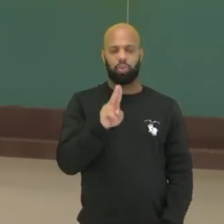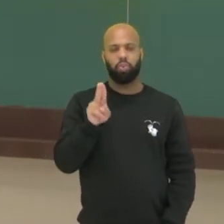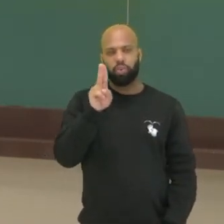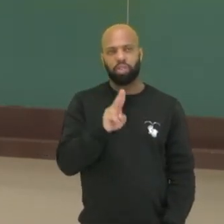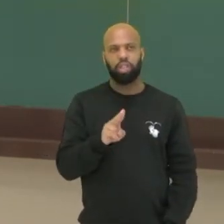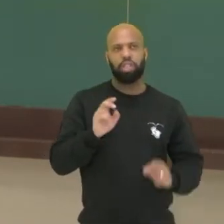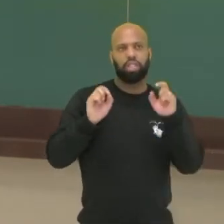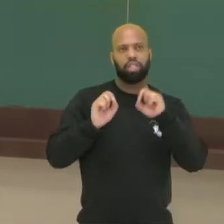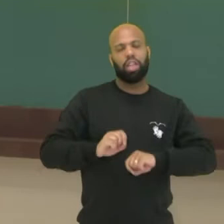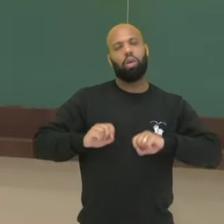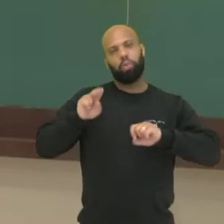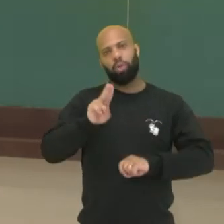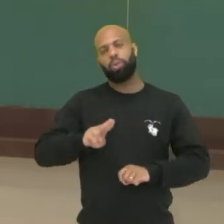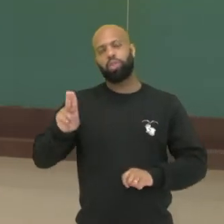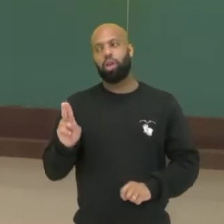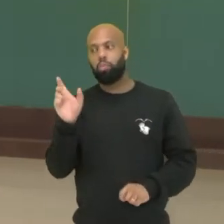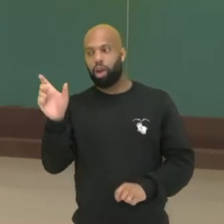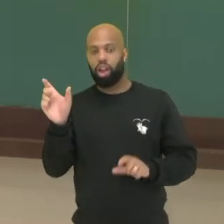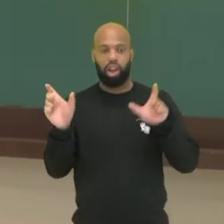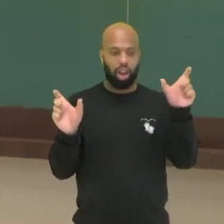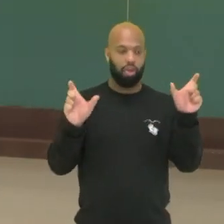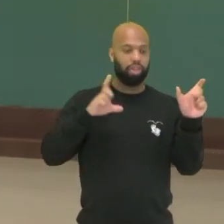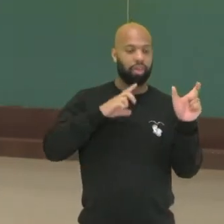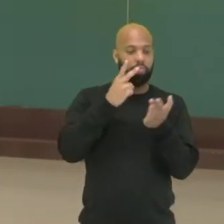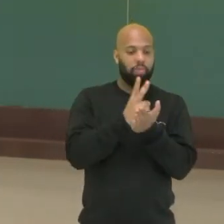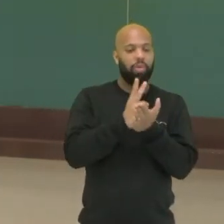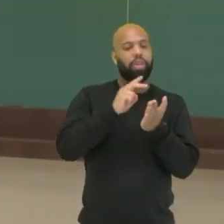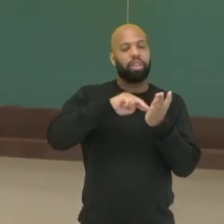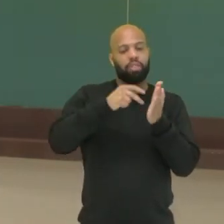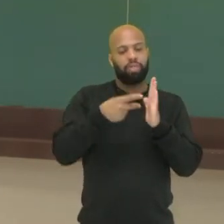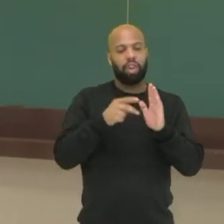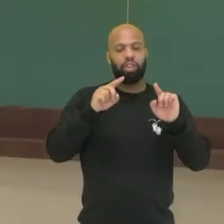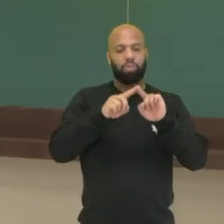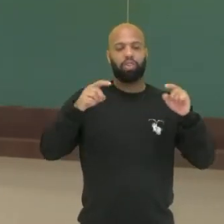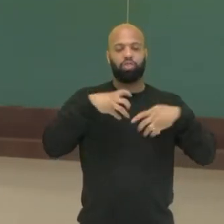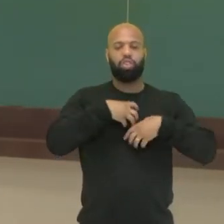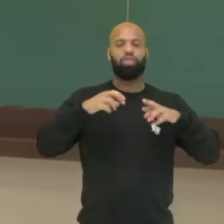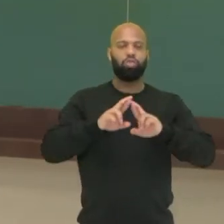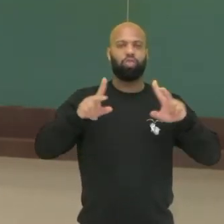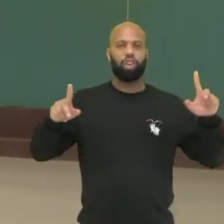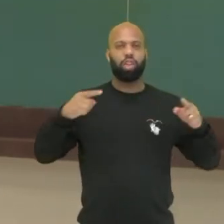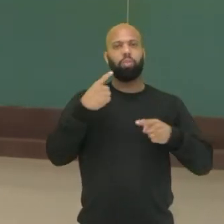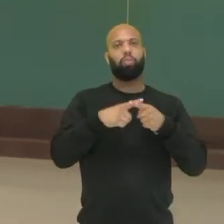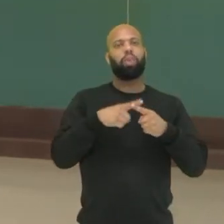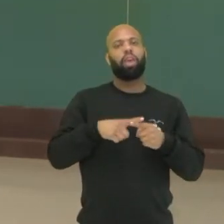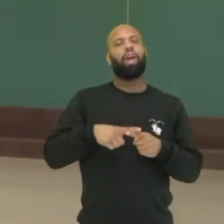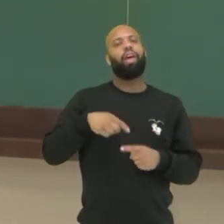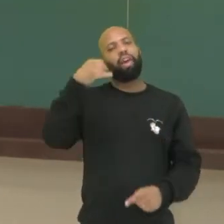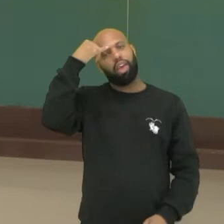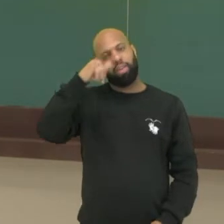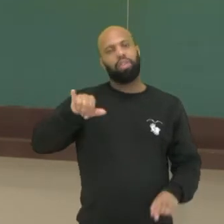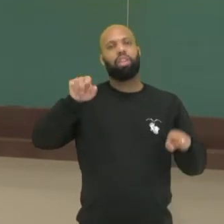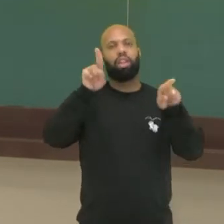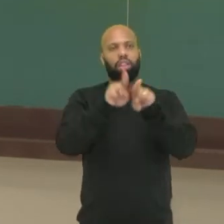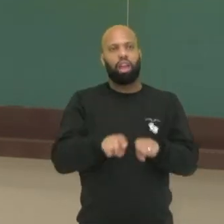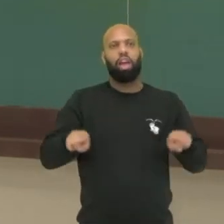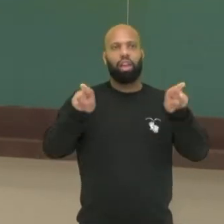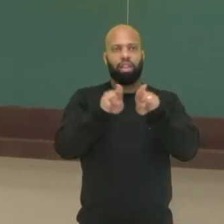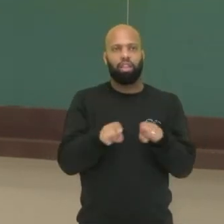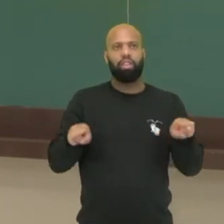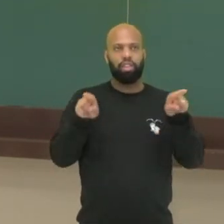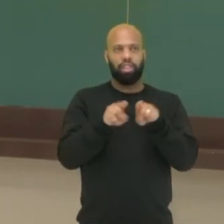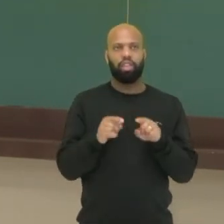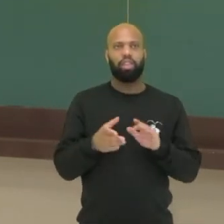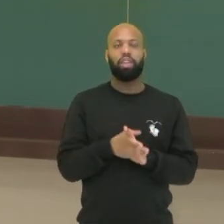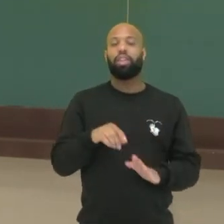para evitar repetições. Rende debates acalorados. Observe que esse acalorados, ele traz uma opinião